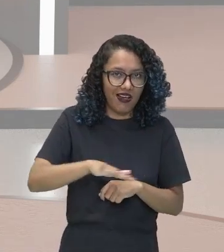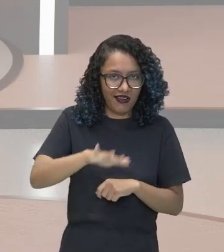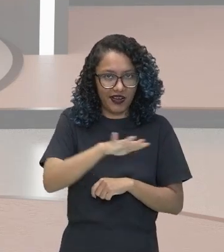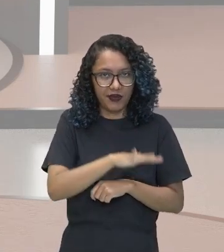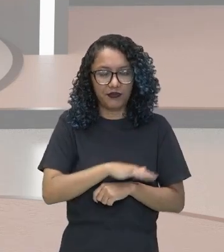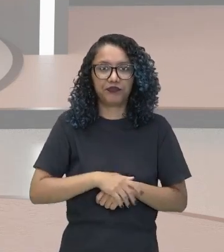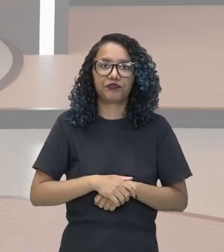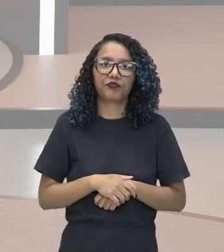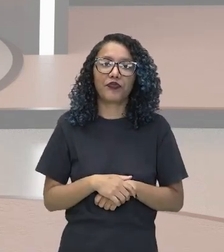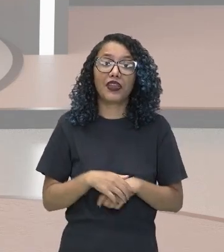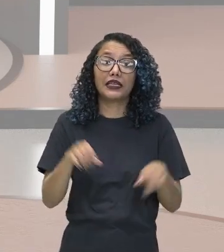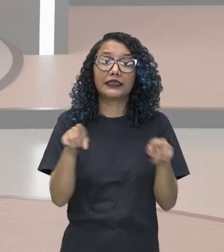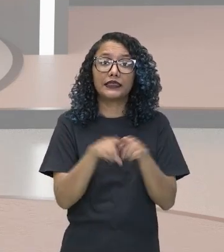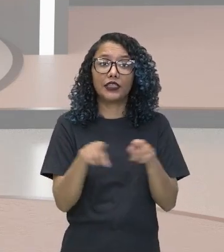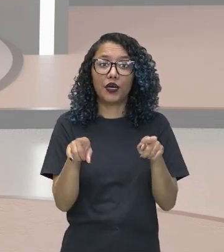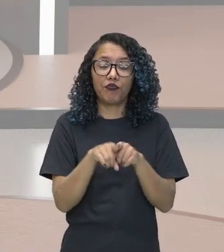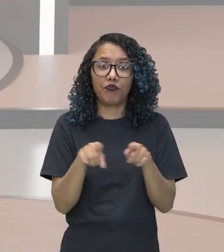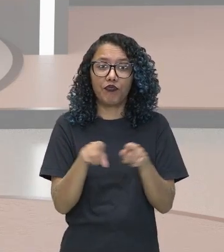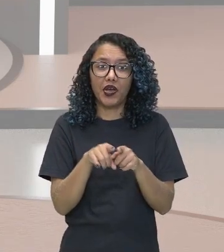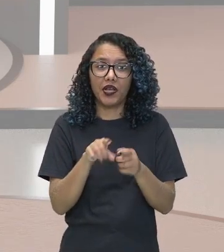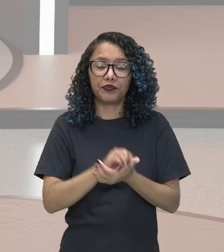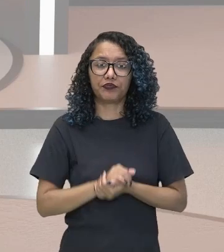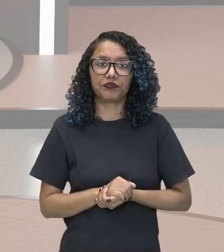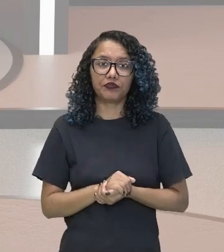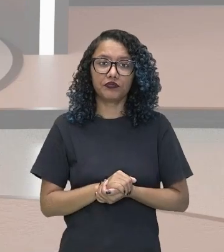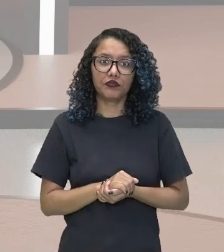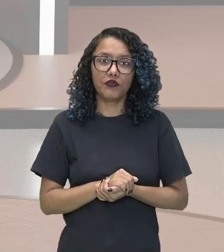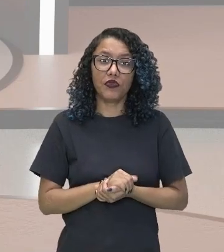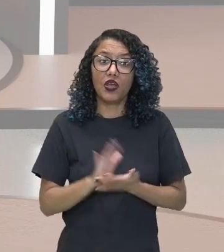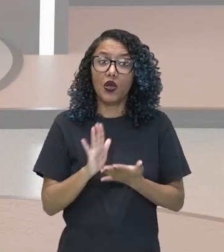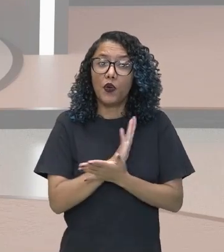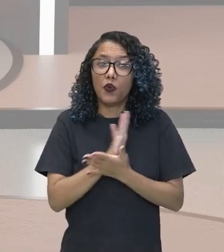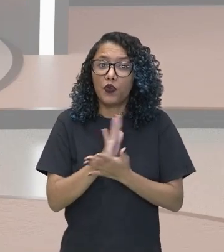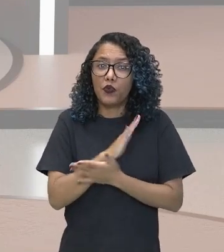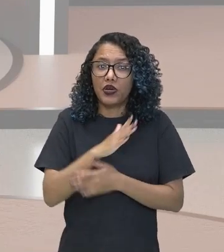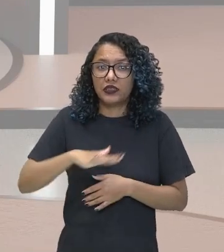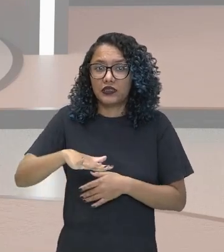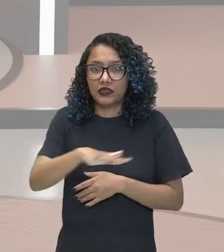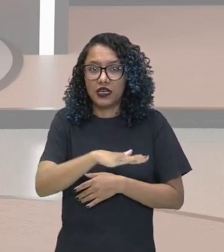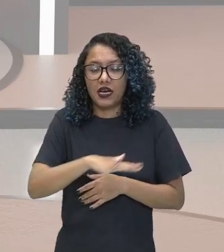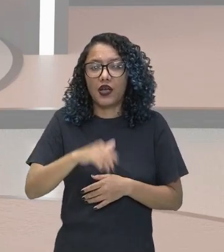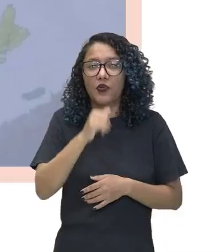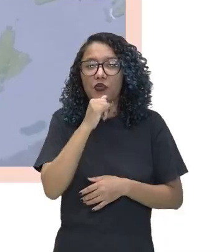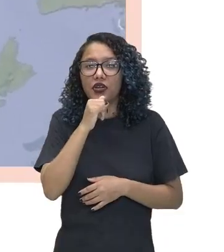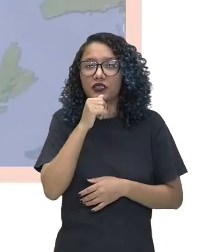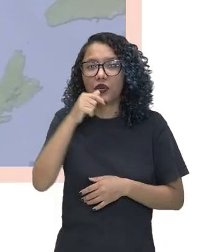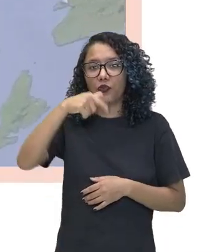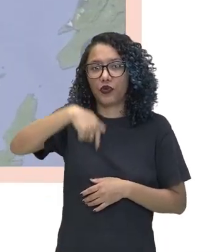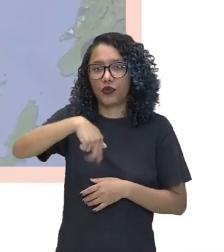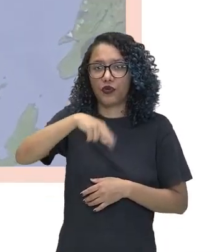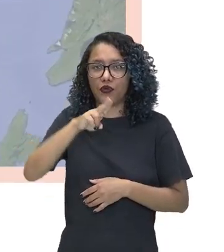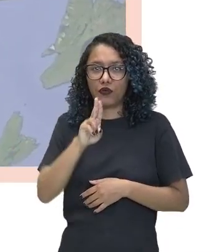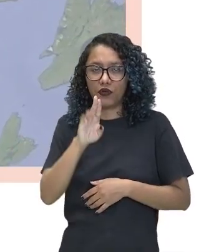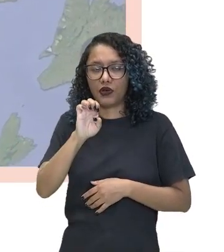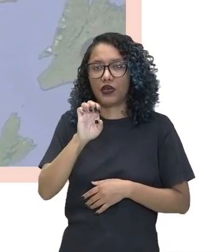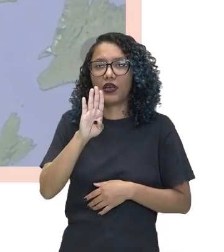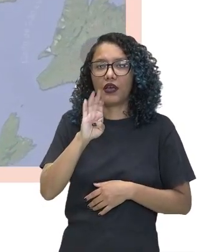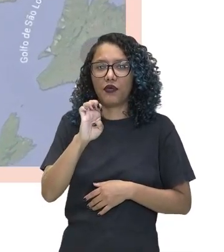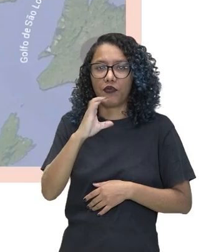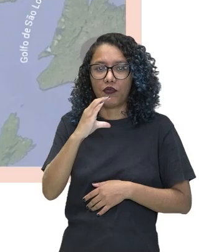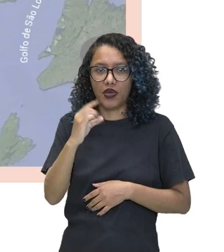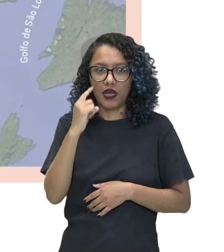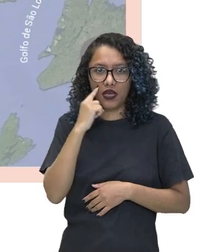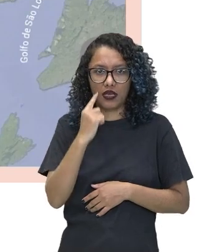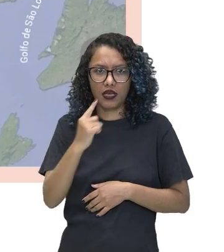no Canadá, como a gente vai já verificar, que algumas partes, como a província de Quebec, aqui em destaque para vocês, ela vai